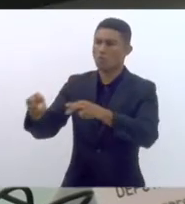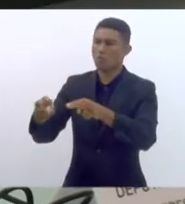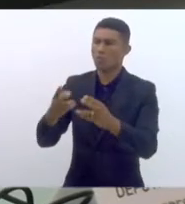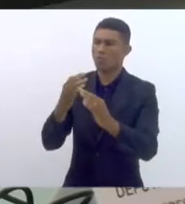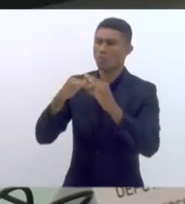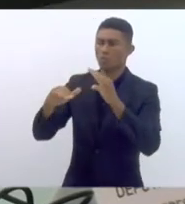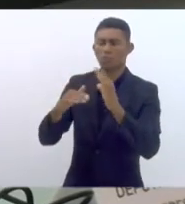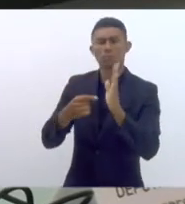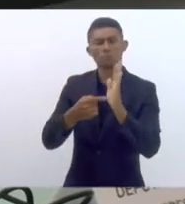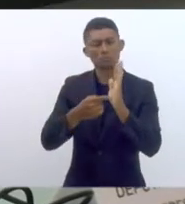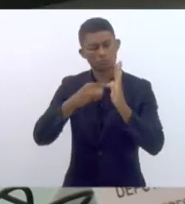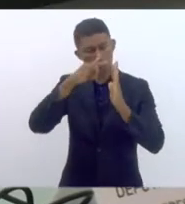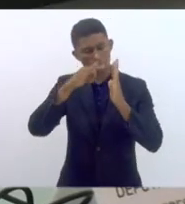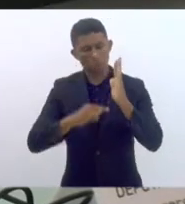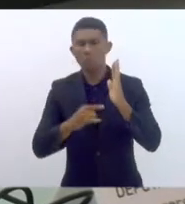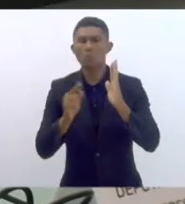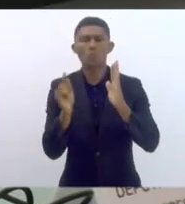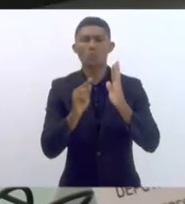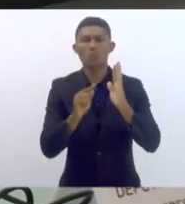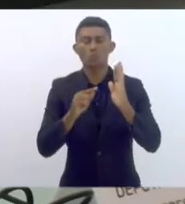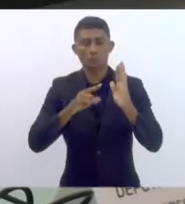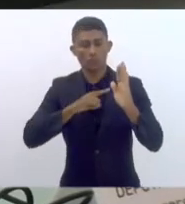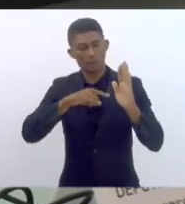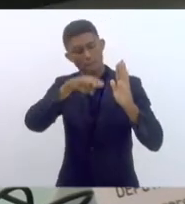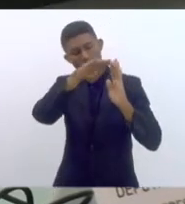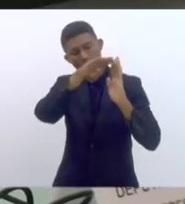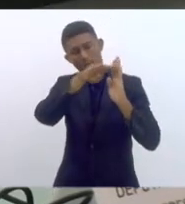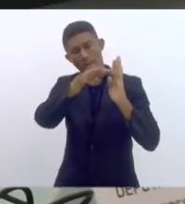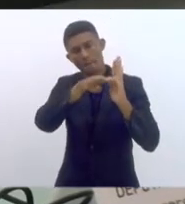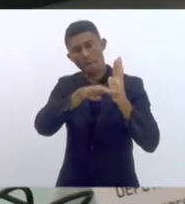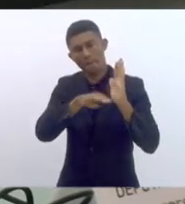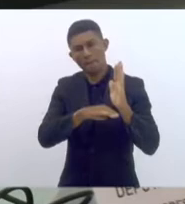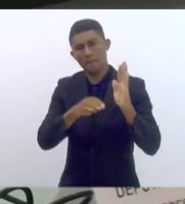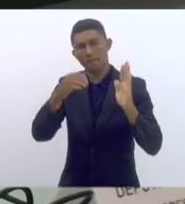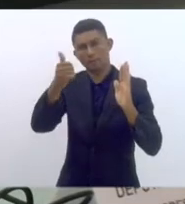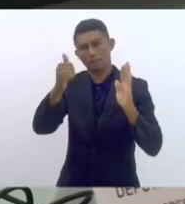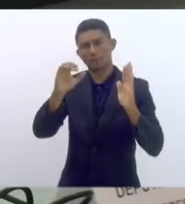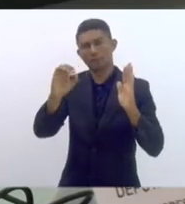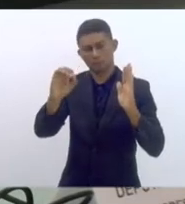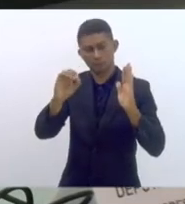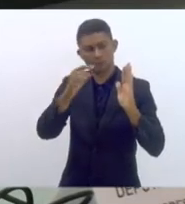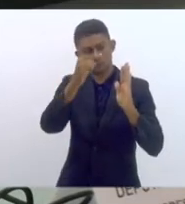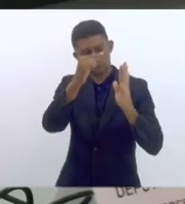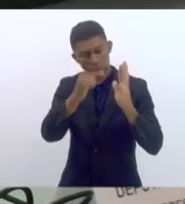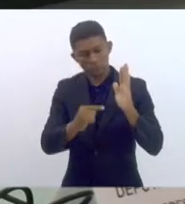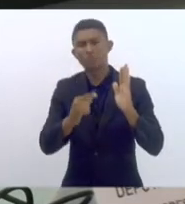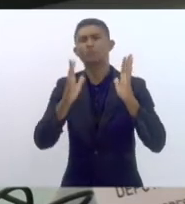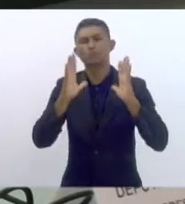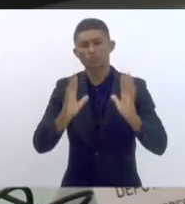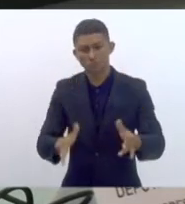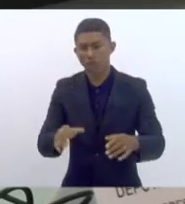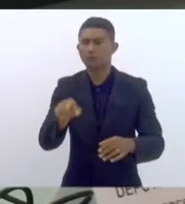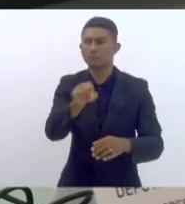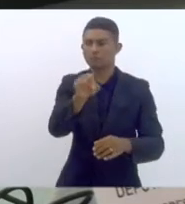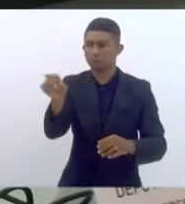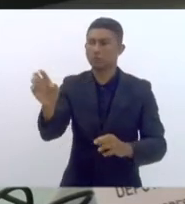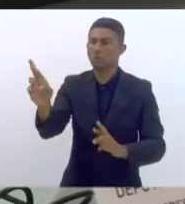contendo 10 quesitos que já foram devidamente respondidos